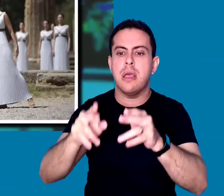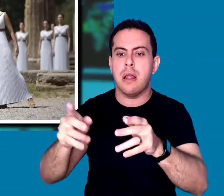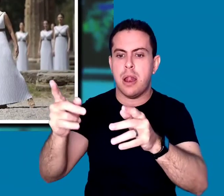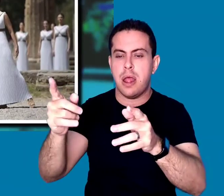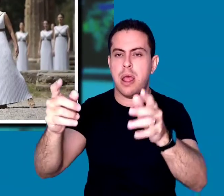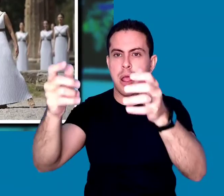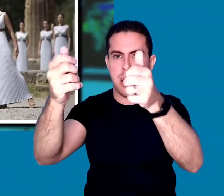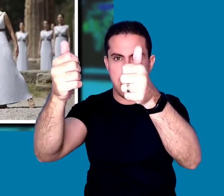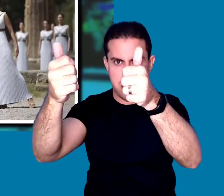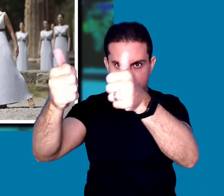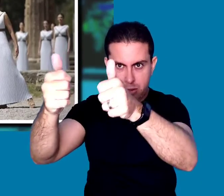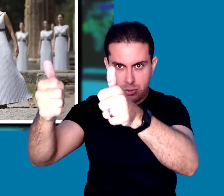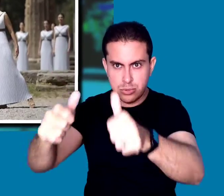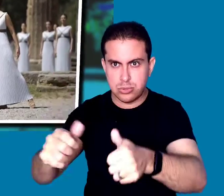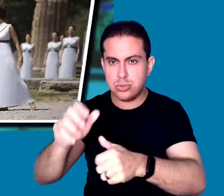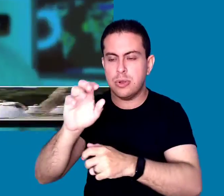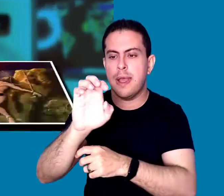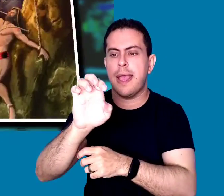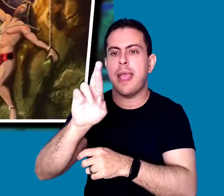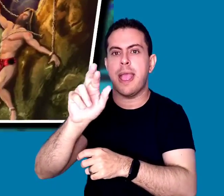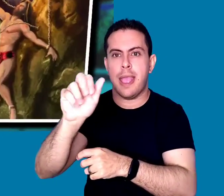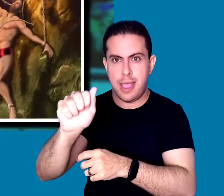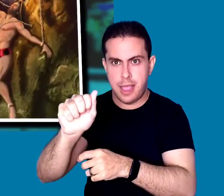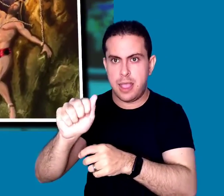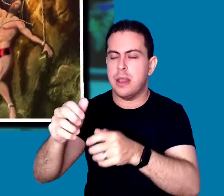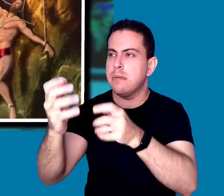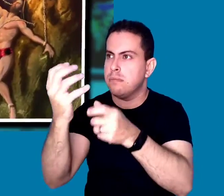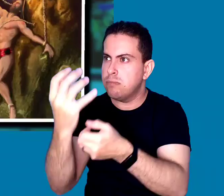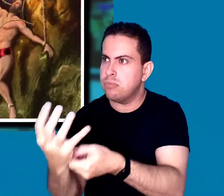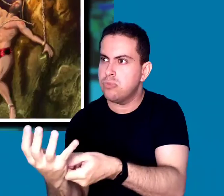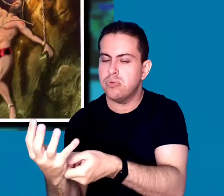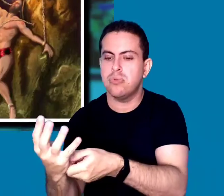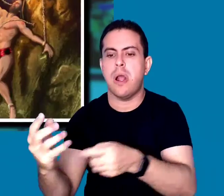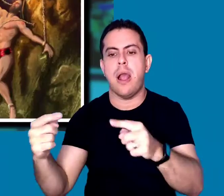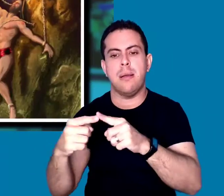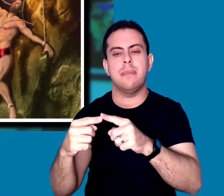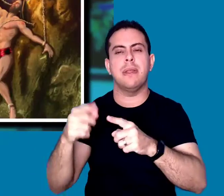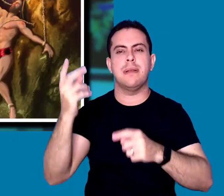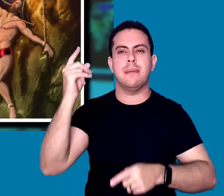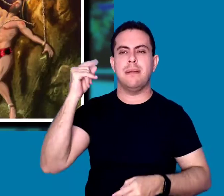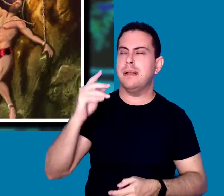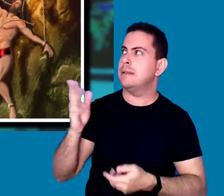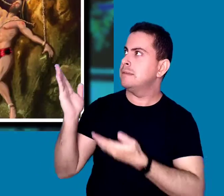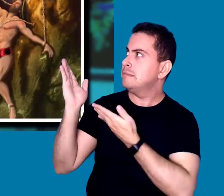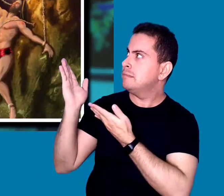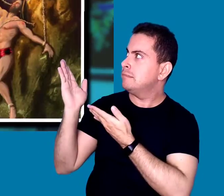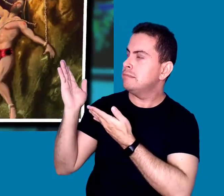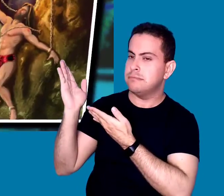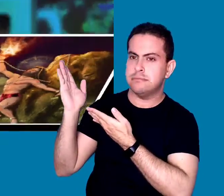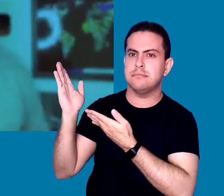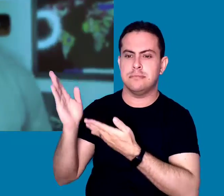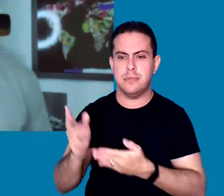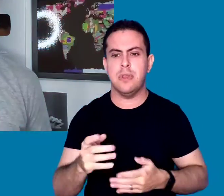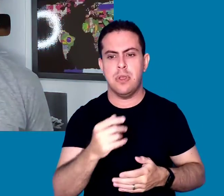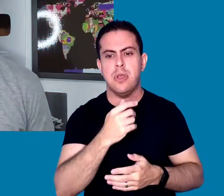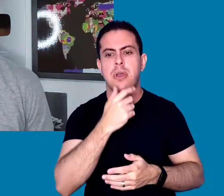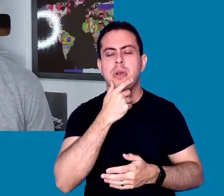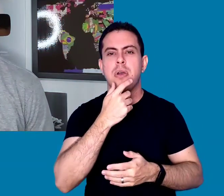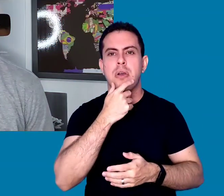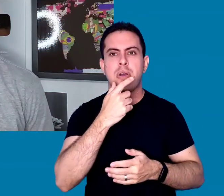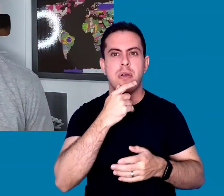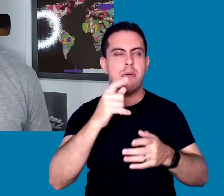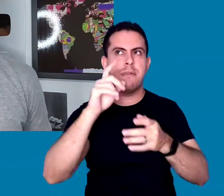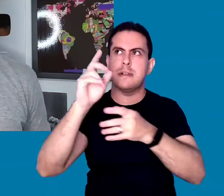de Olímpia. Essa chama remete à mitologia grega, onde Prometeu rouba o fogo de Zeus e entrega ele